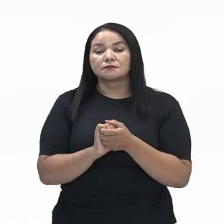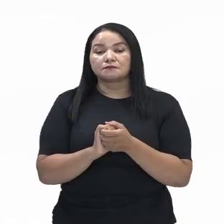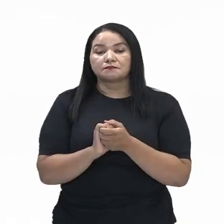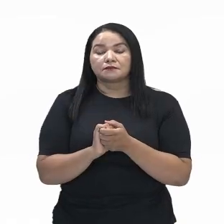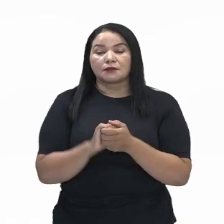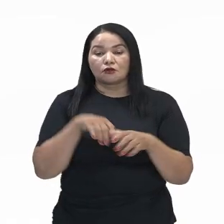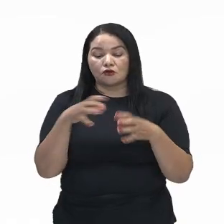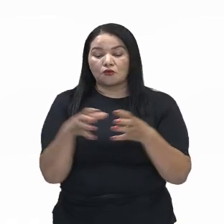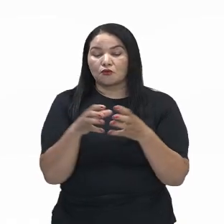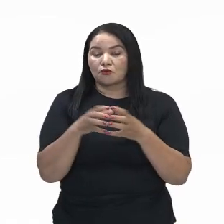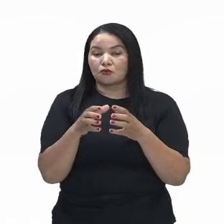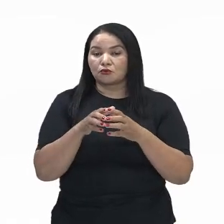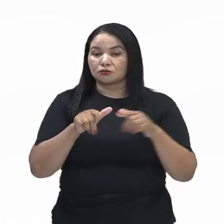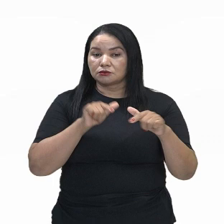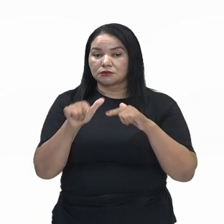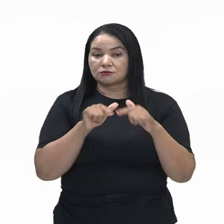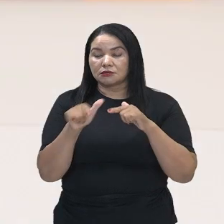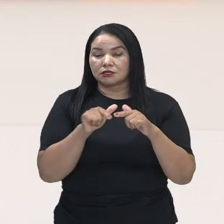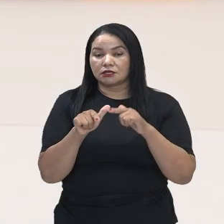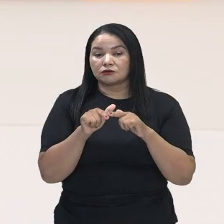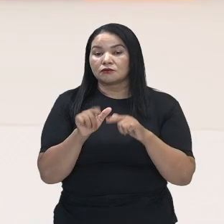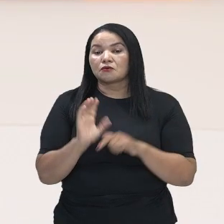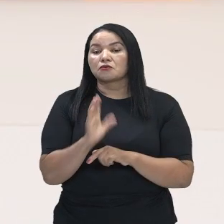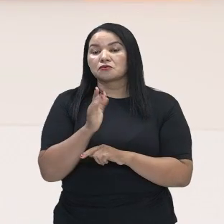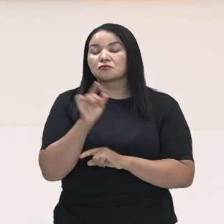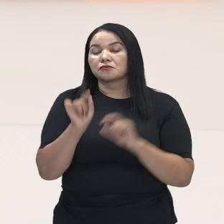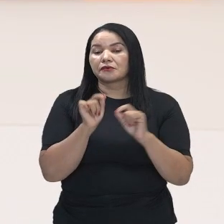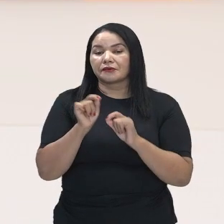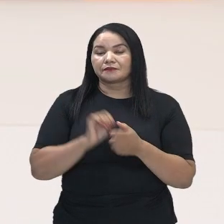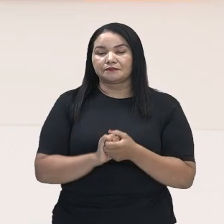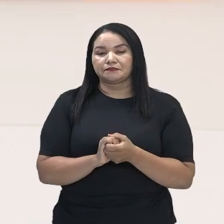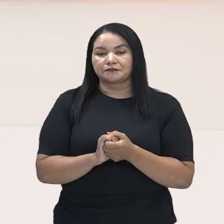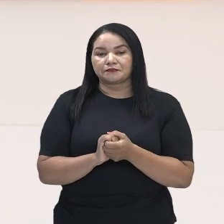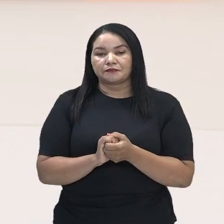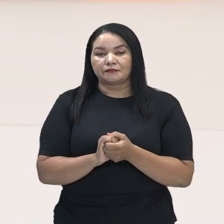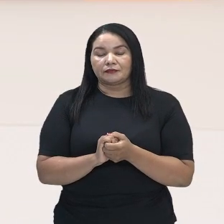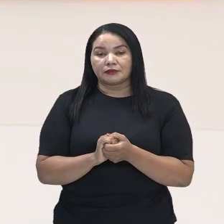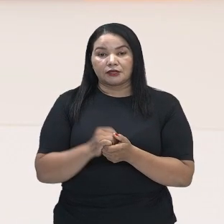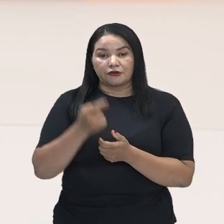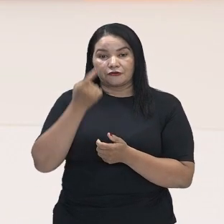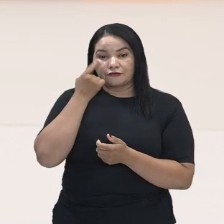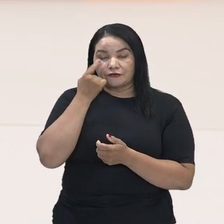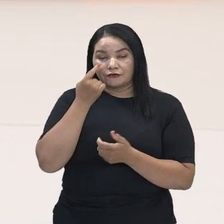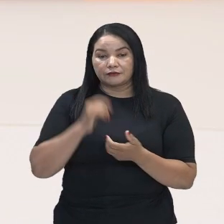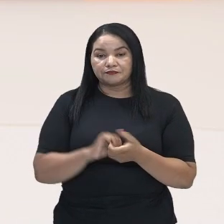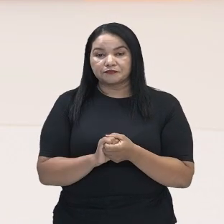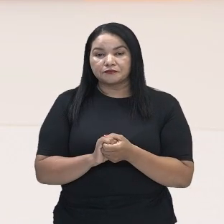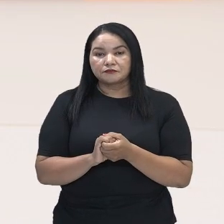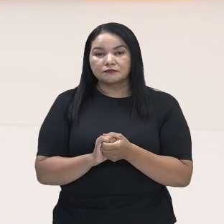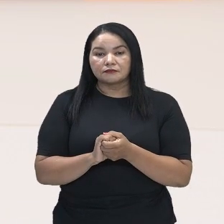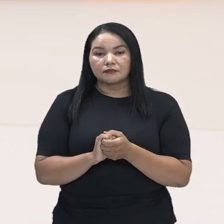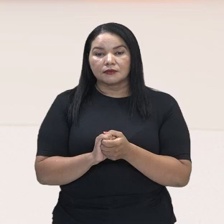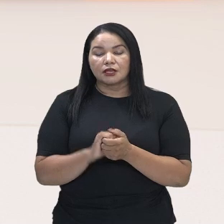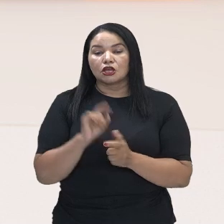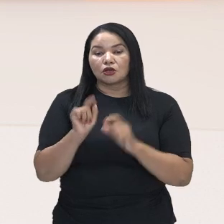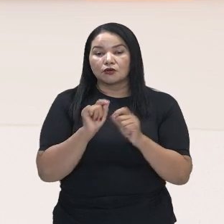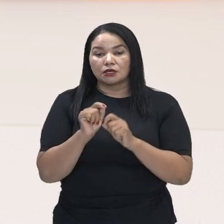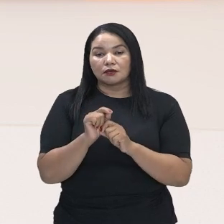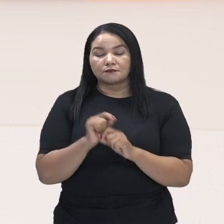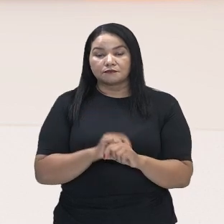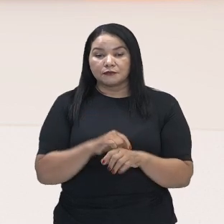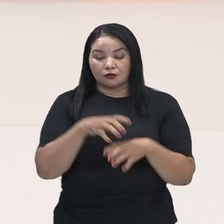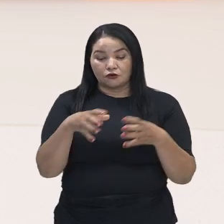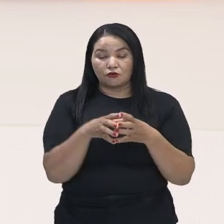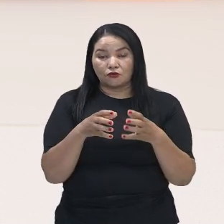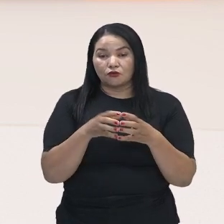operários, que nós observamos agora. Então, nós vamos ter, dentre as reações, o ludismo, que é um movimento que